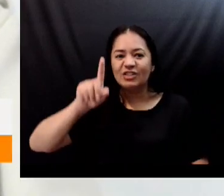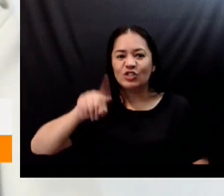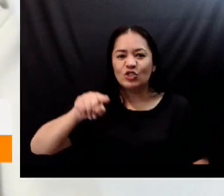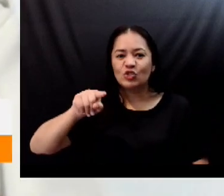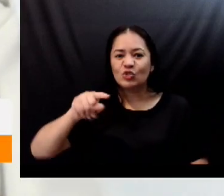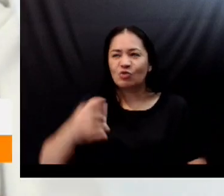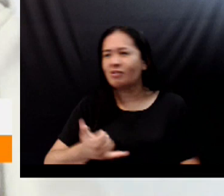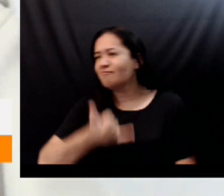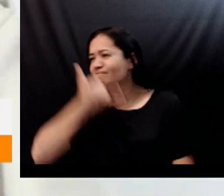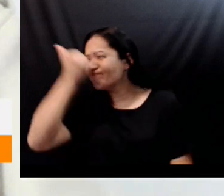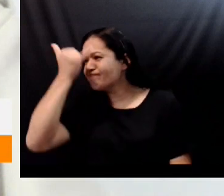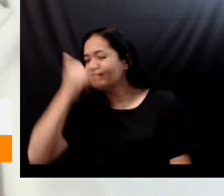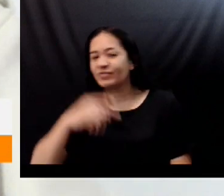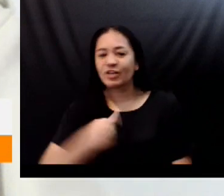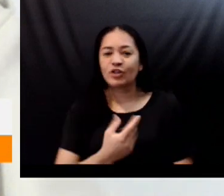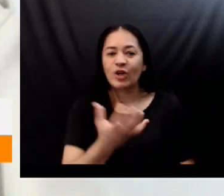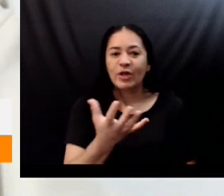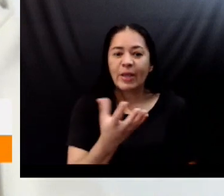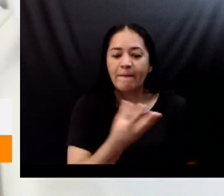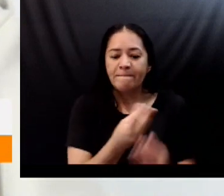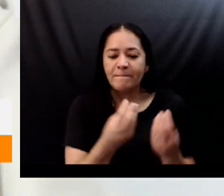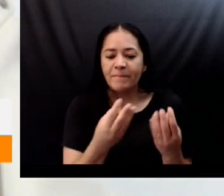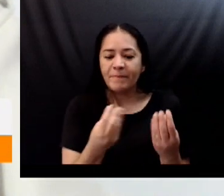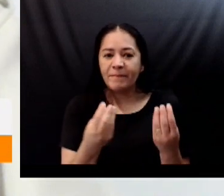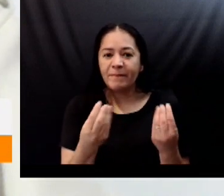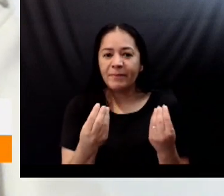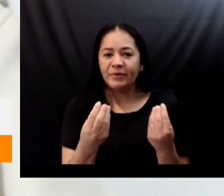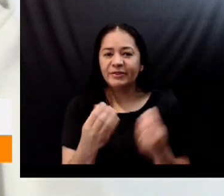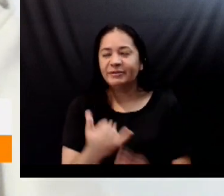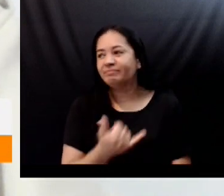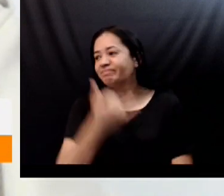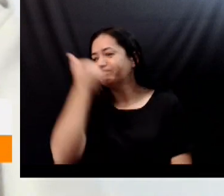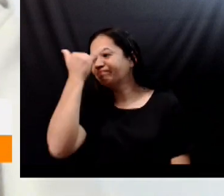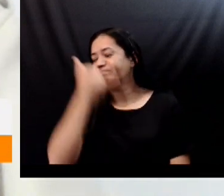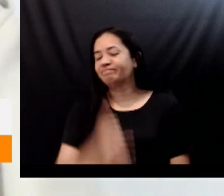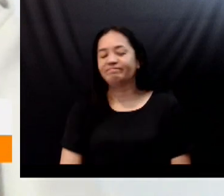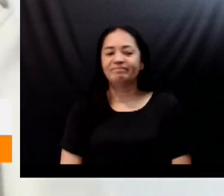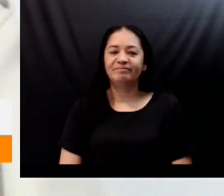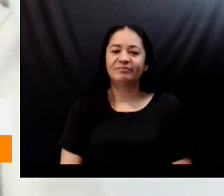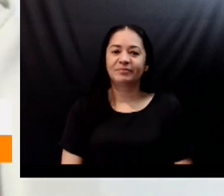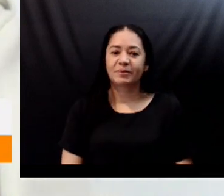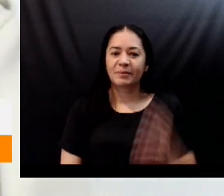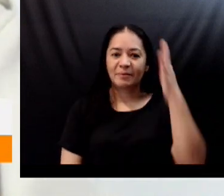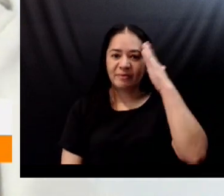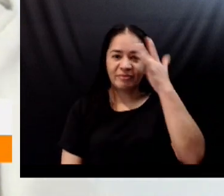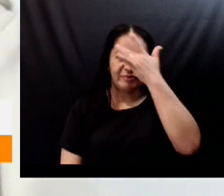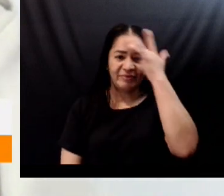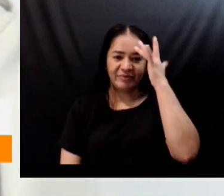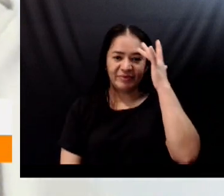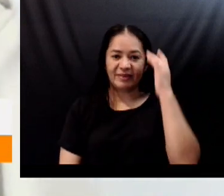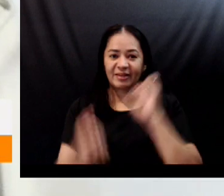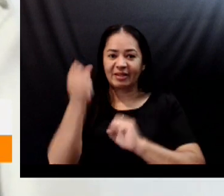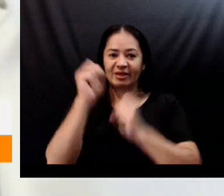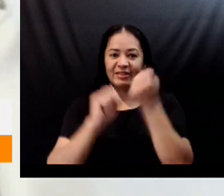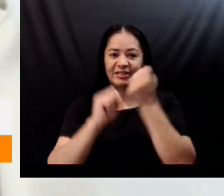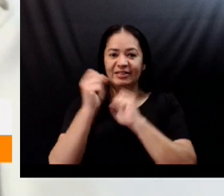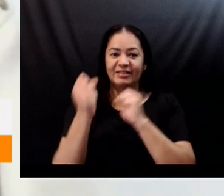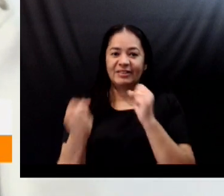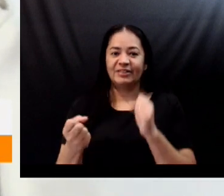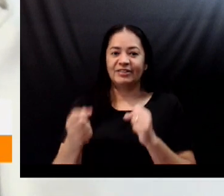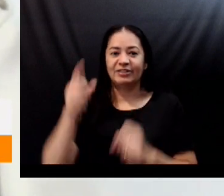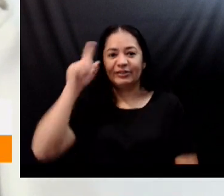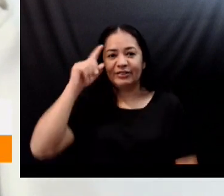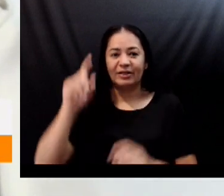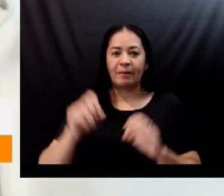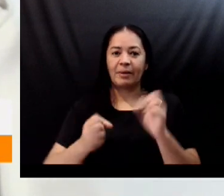muito algo e vai lá e se sabota. Sabe a pessoa que vai na academia, mas na volta, todos os dias ela tá na academia, mas na volta ela passa na padaria